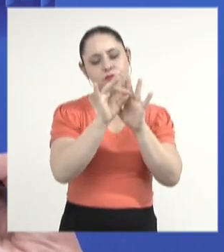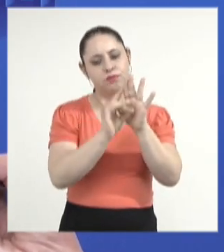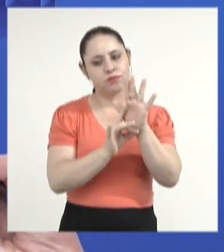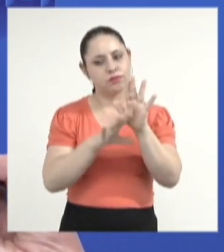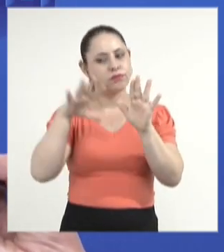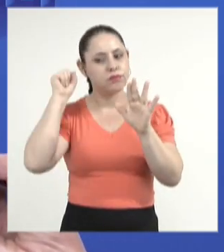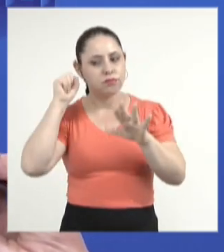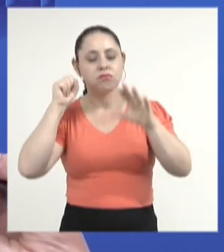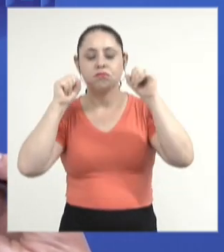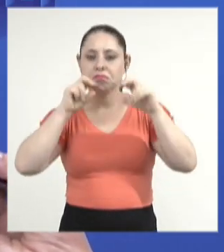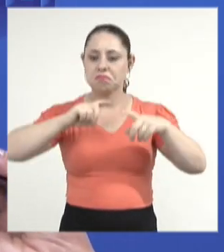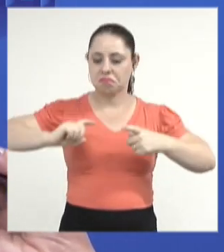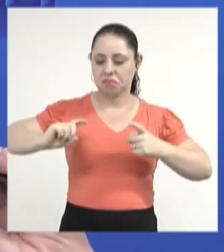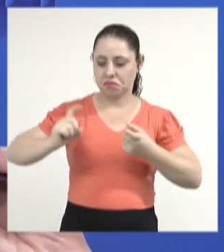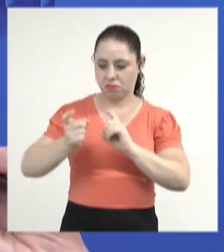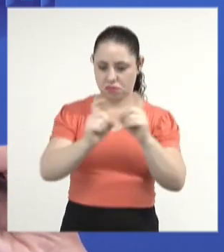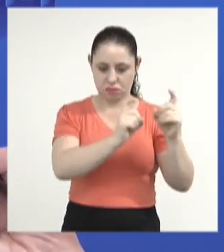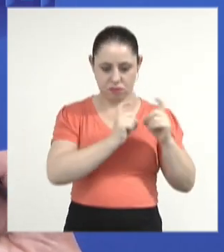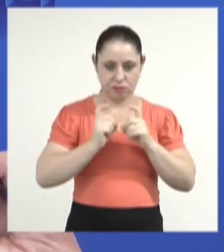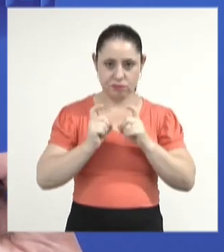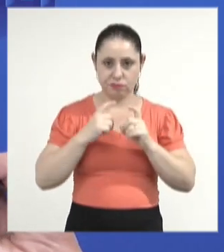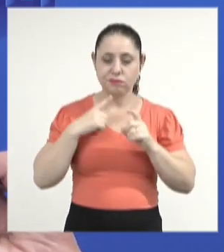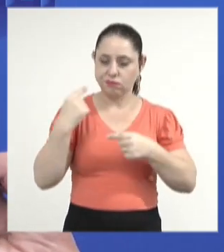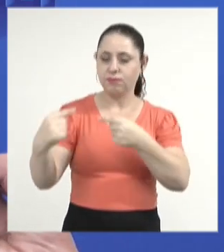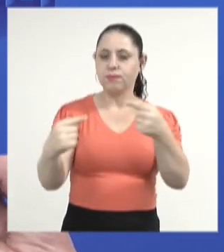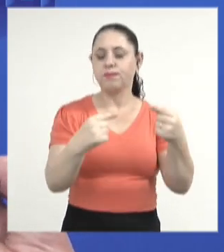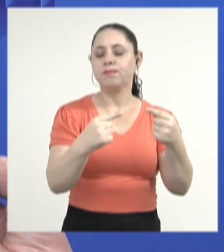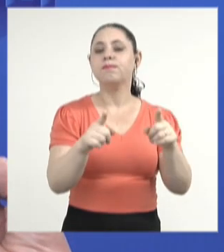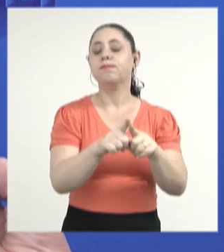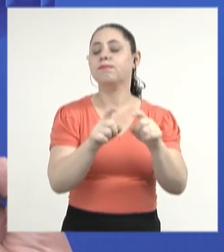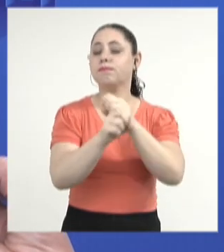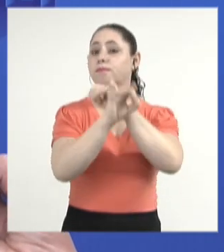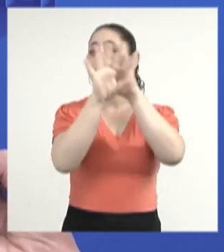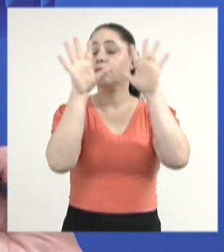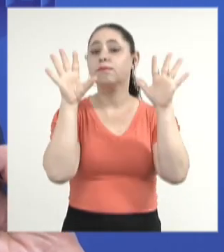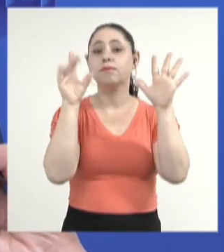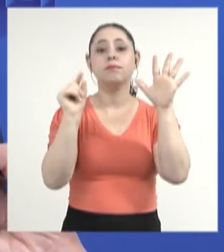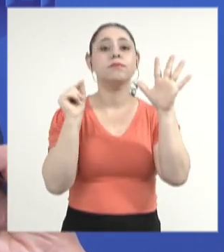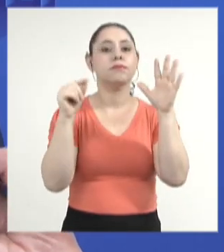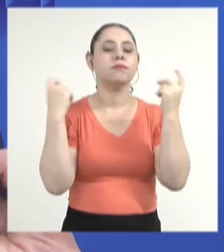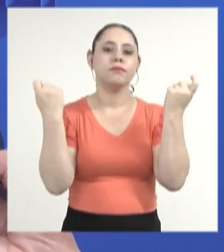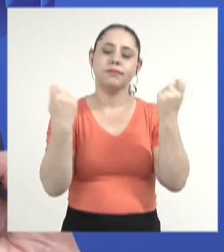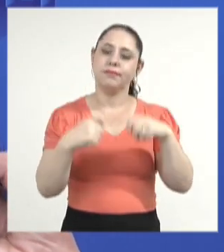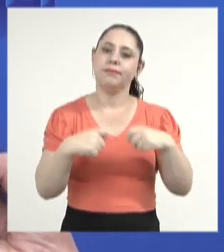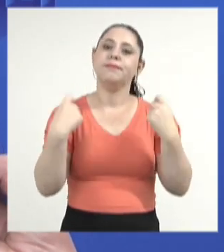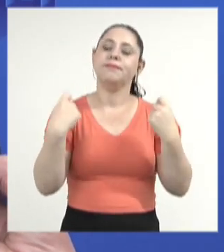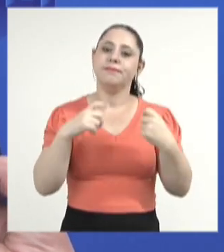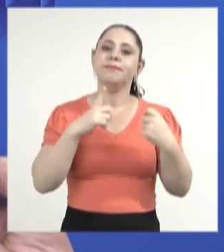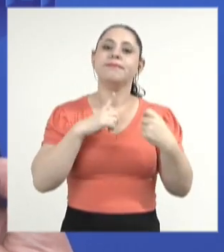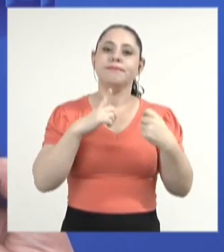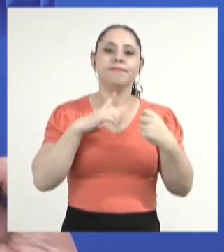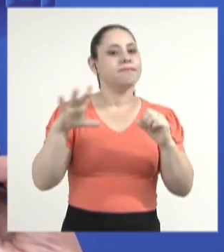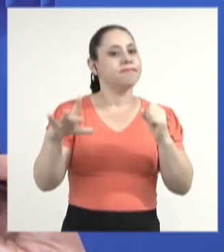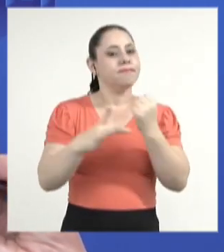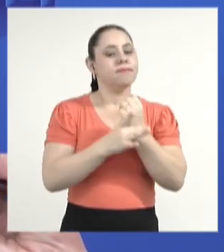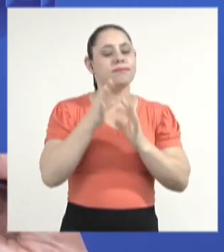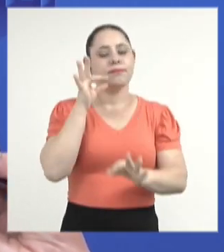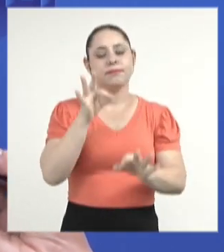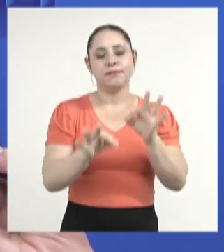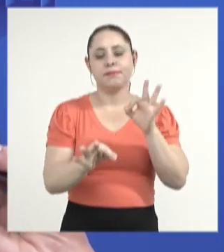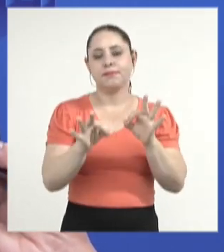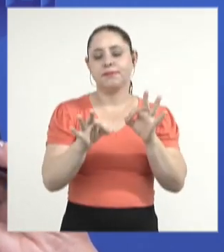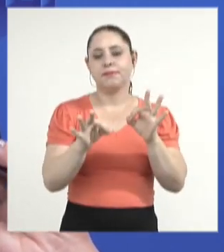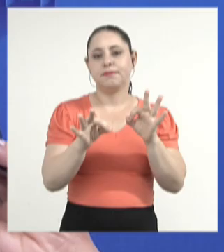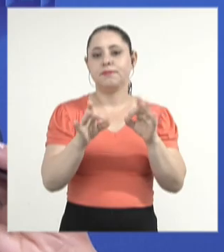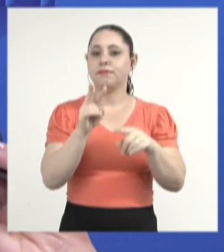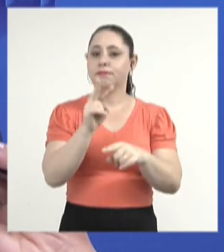ouvido todos os segmentos da sociedade e deixou claro que era necessário ter essa segurança jurídica e